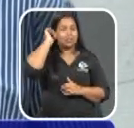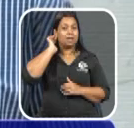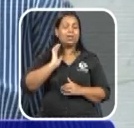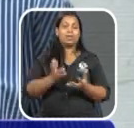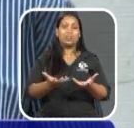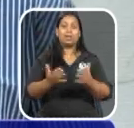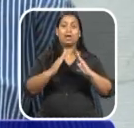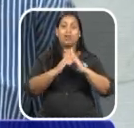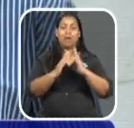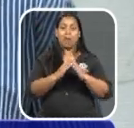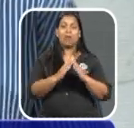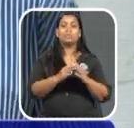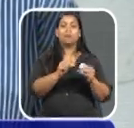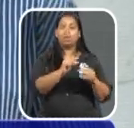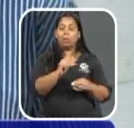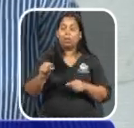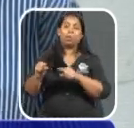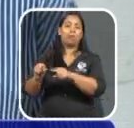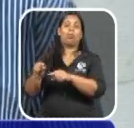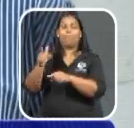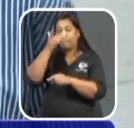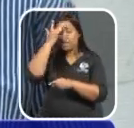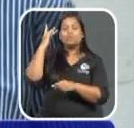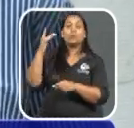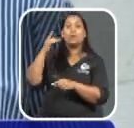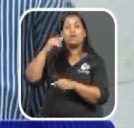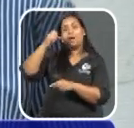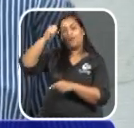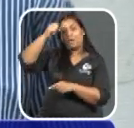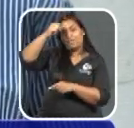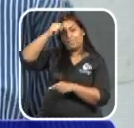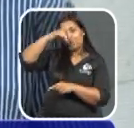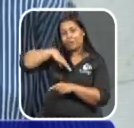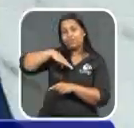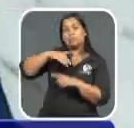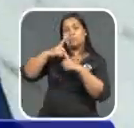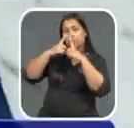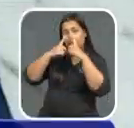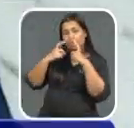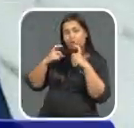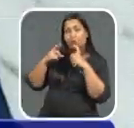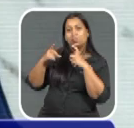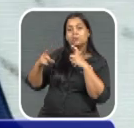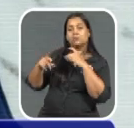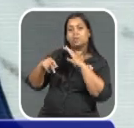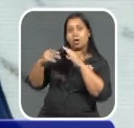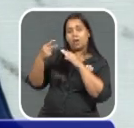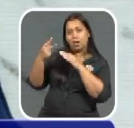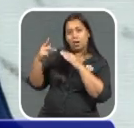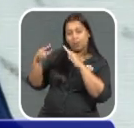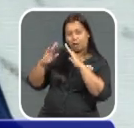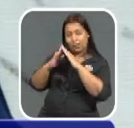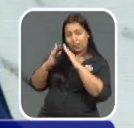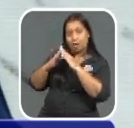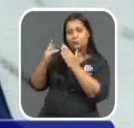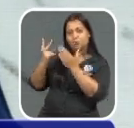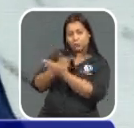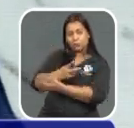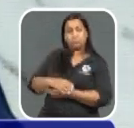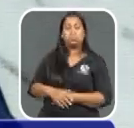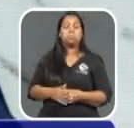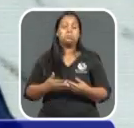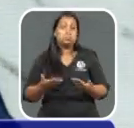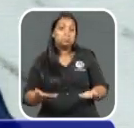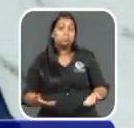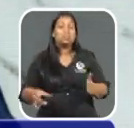de uma moradia, sejam destinadas à vítima de violência doméstica. A nossa legislação, todo mundo sabe que é uma legislação